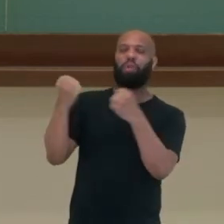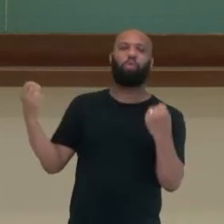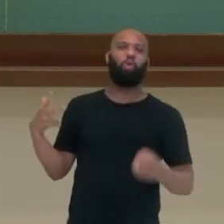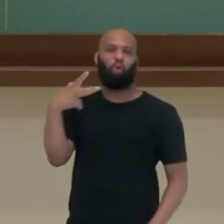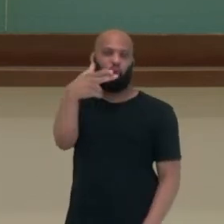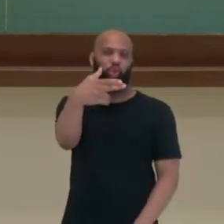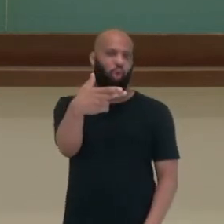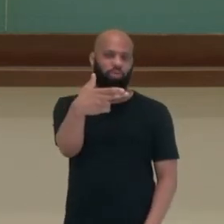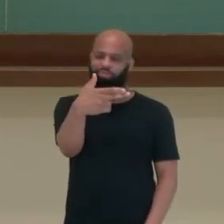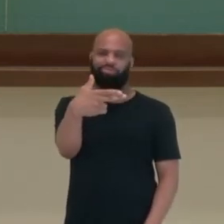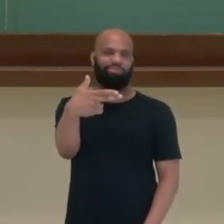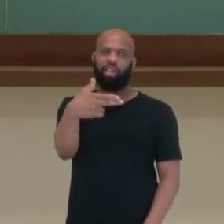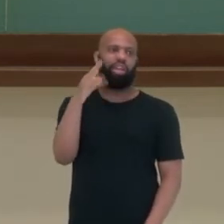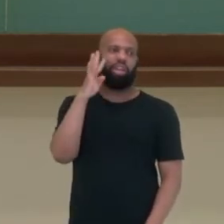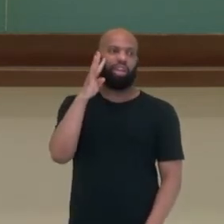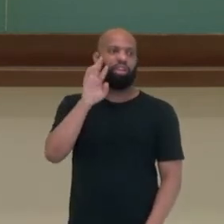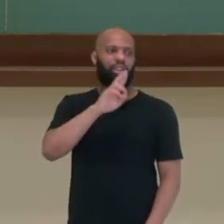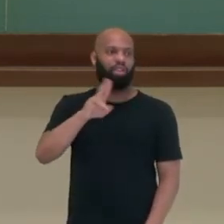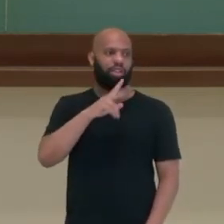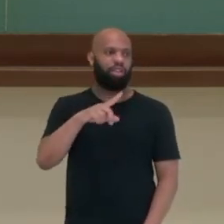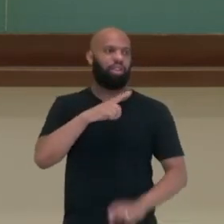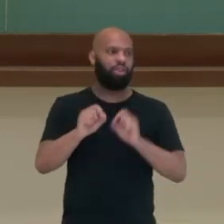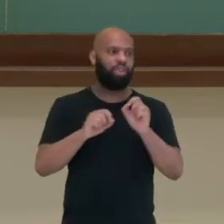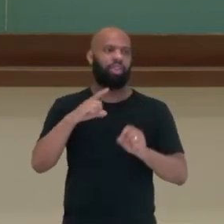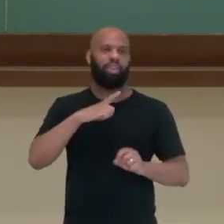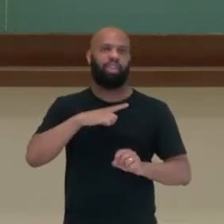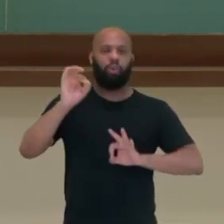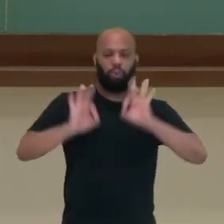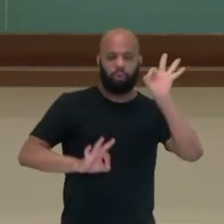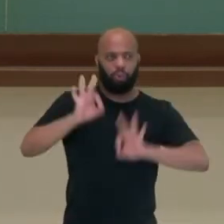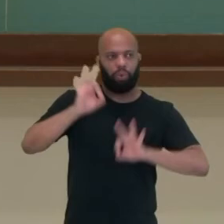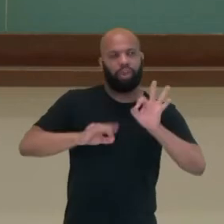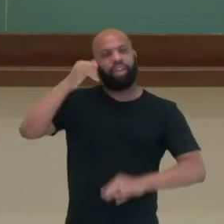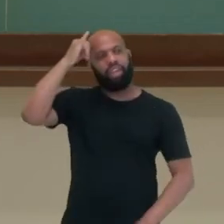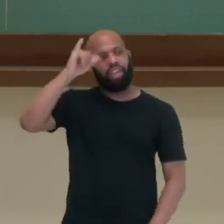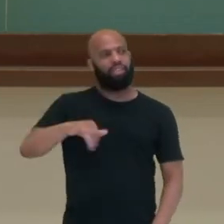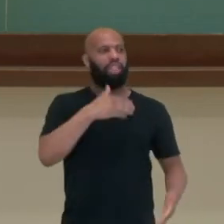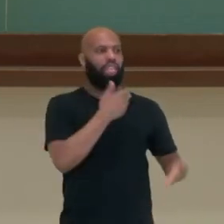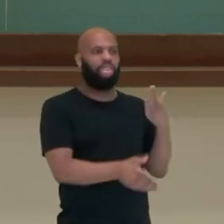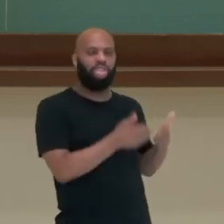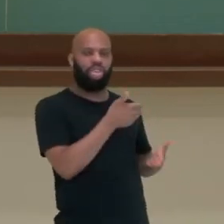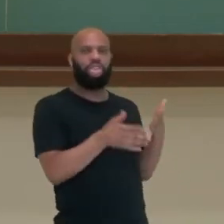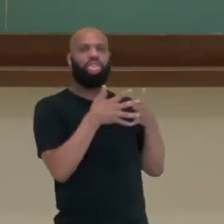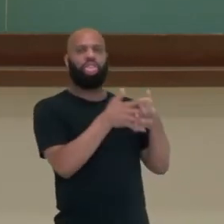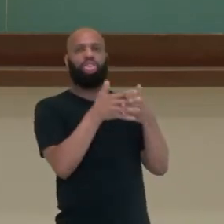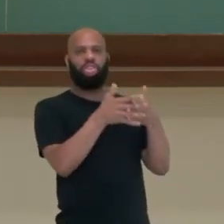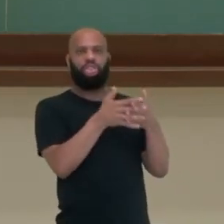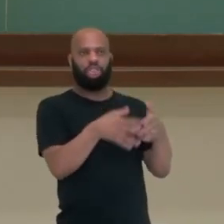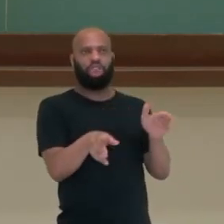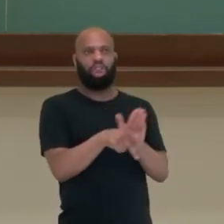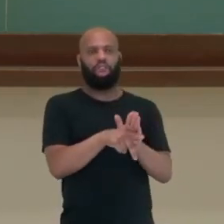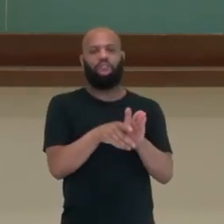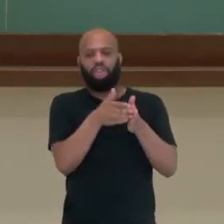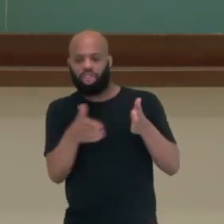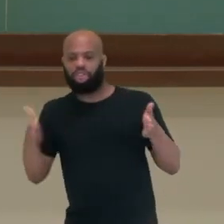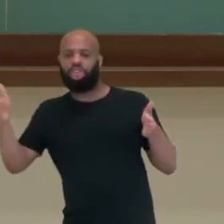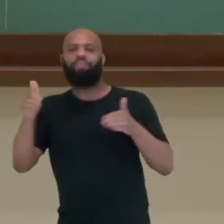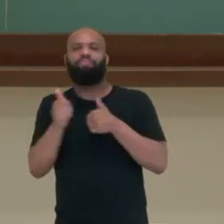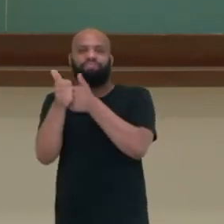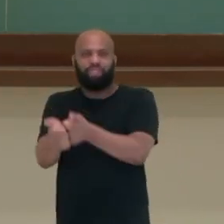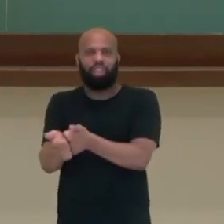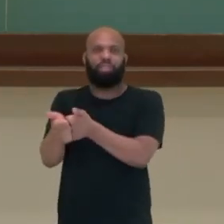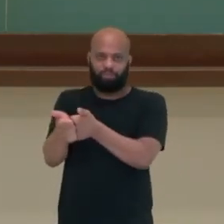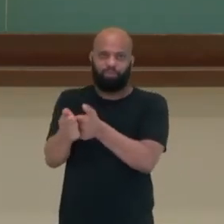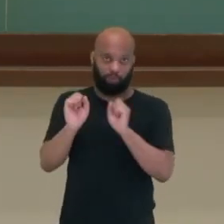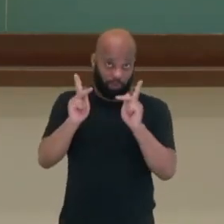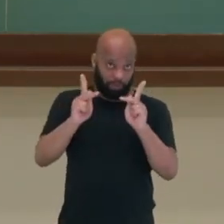não está muito legal. Ela precisa ter uma organização para não se perder nessa linha de